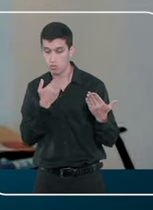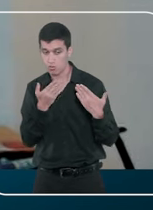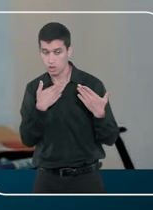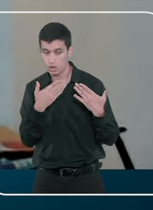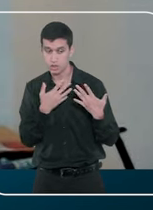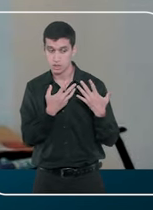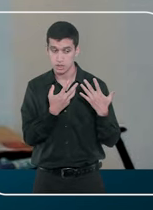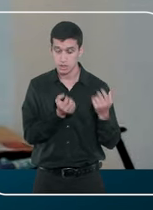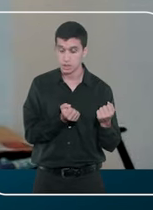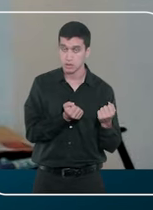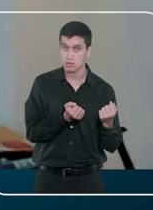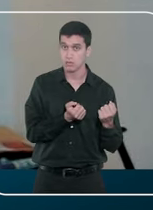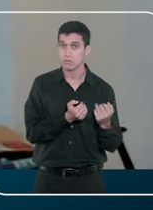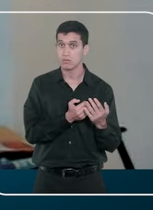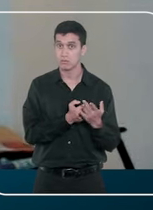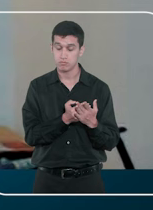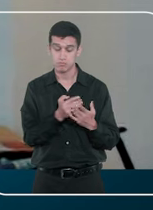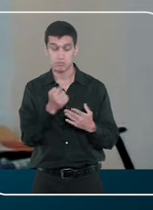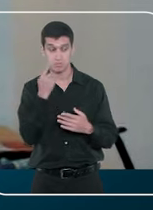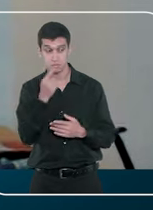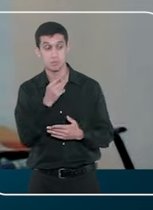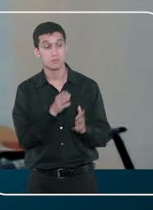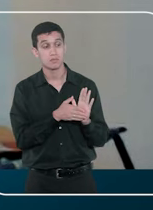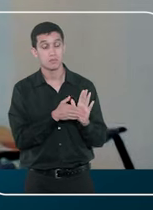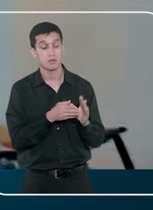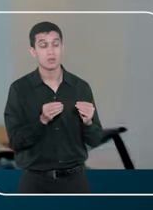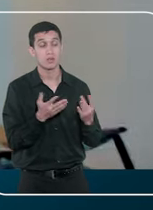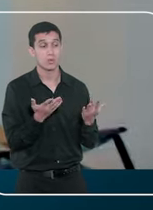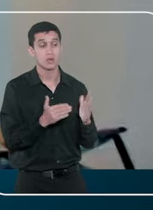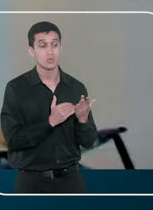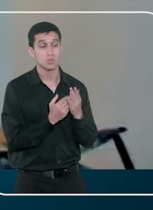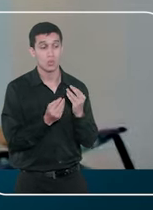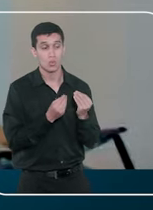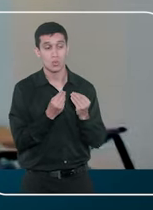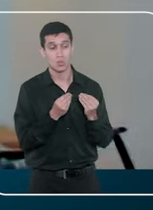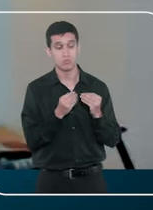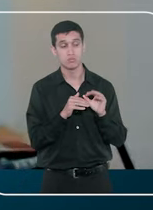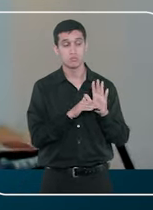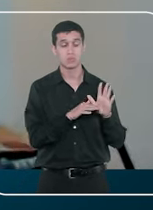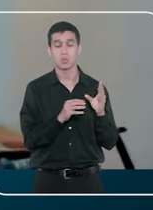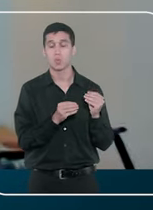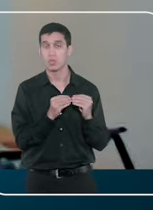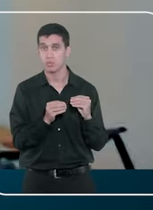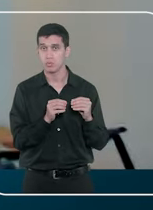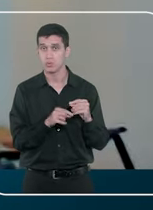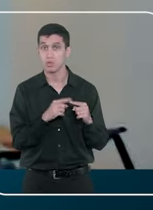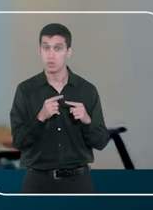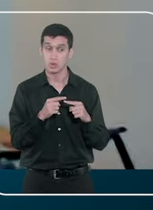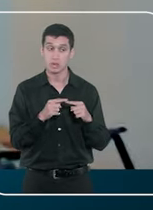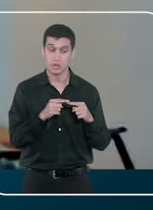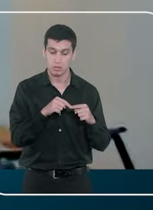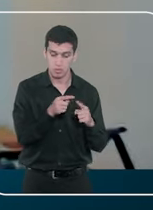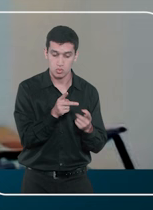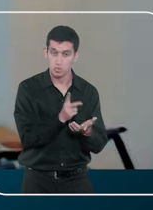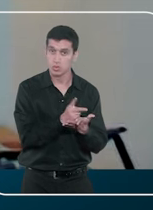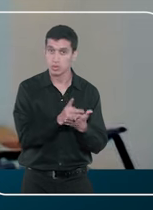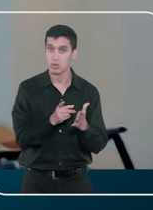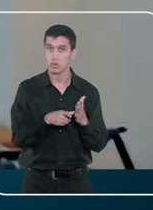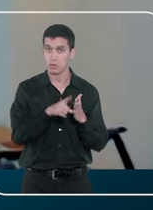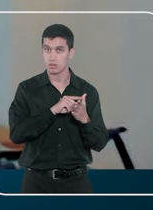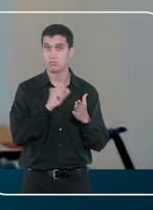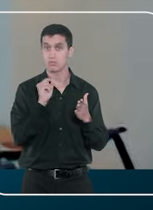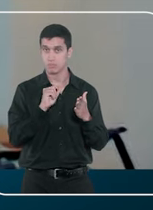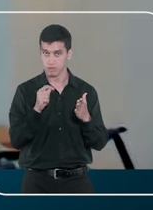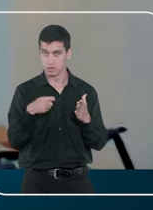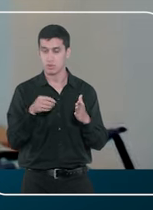essa provocação da outra parte. E que, antes de qualquer coisa, as partes, para prosseguirem nessas tratativas, formalizam aquilo que a